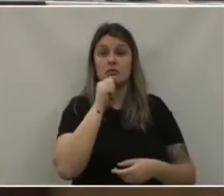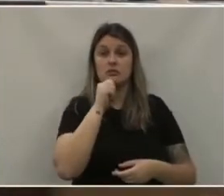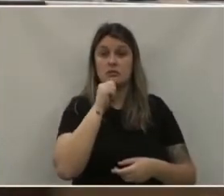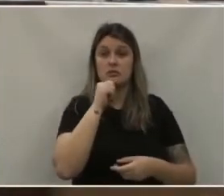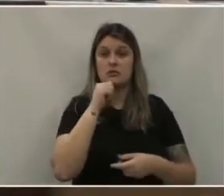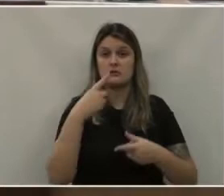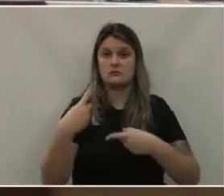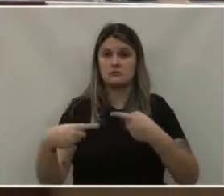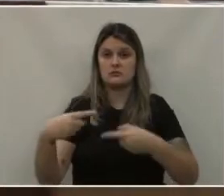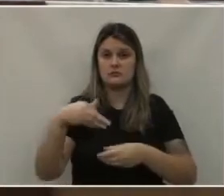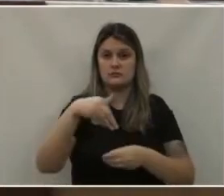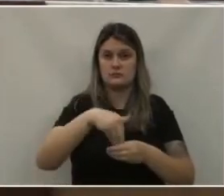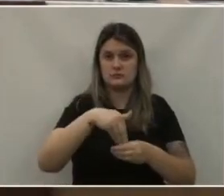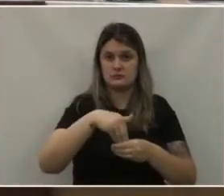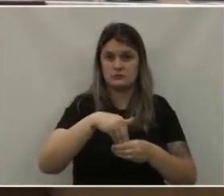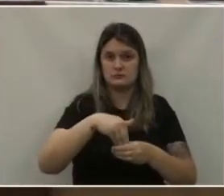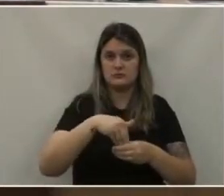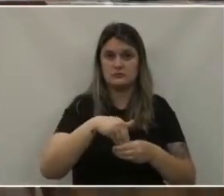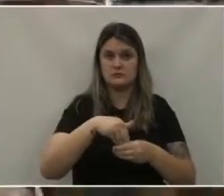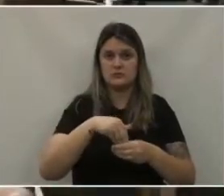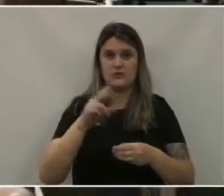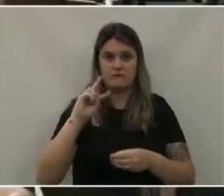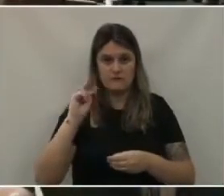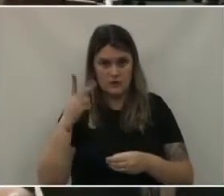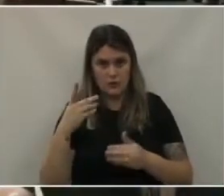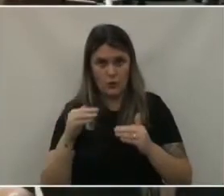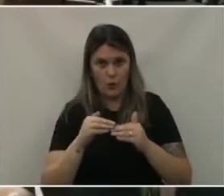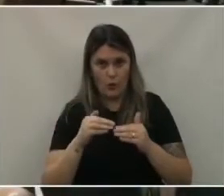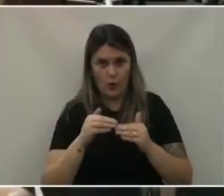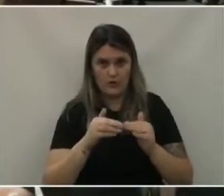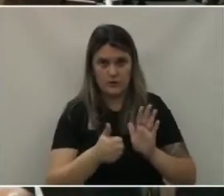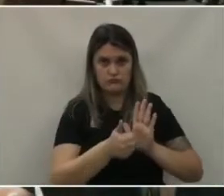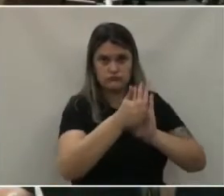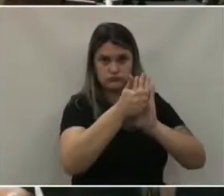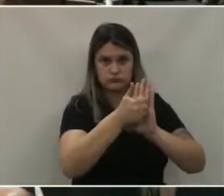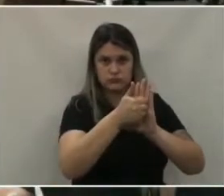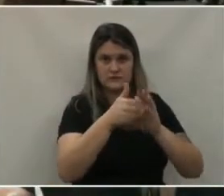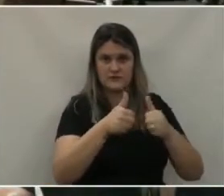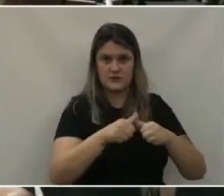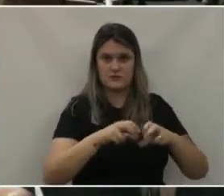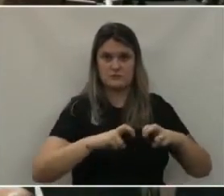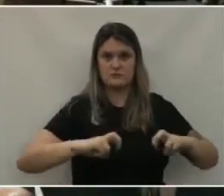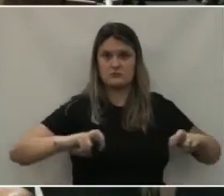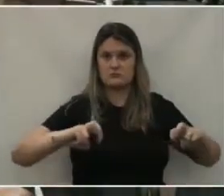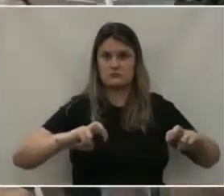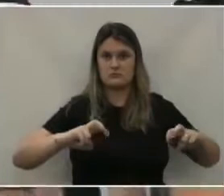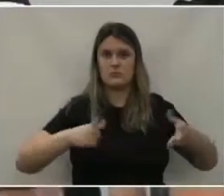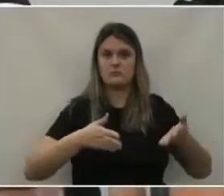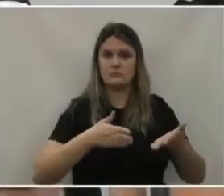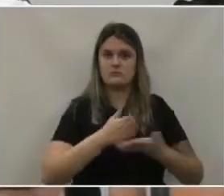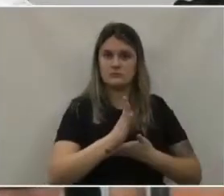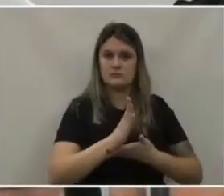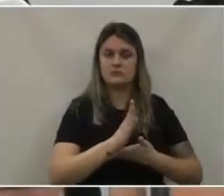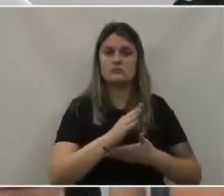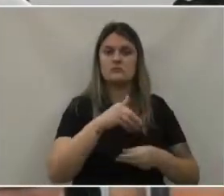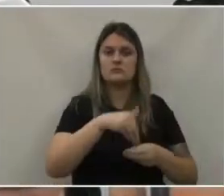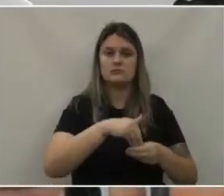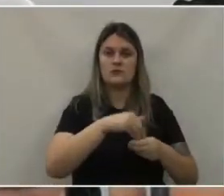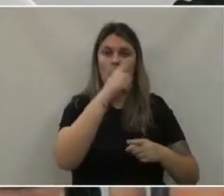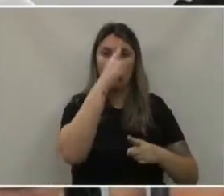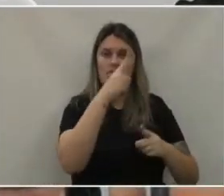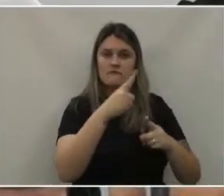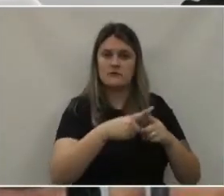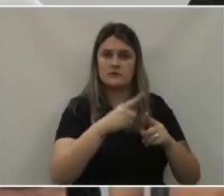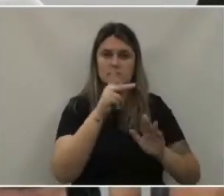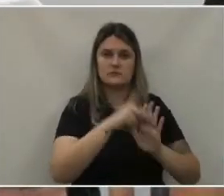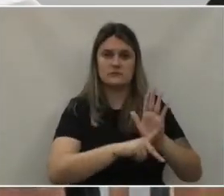discussão, em votação. Senhores vereadores que aprovam, permaneçam como estão. Aprovado em votação única